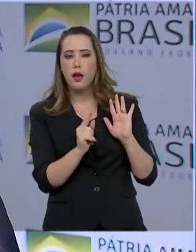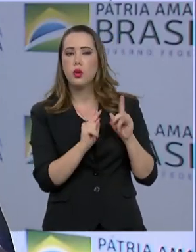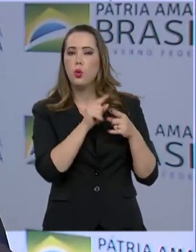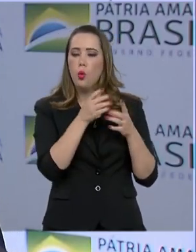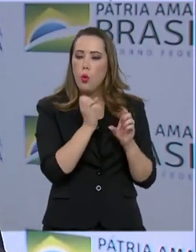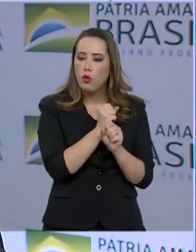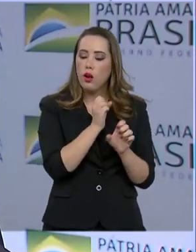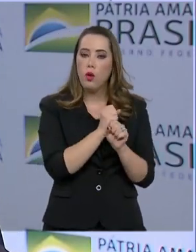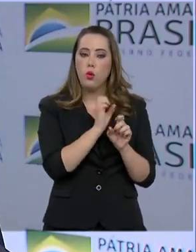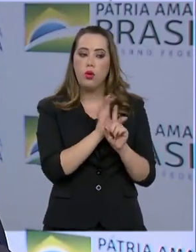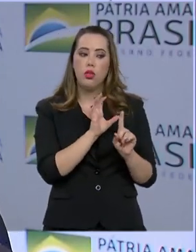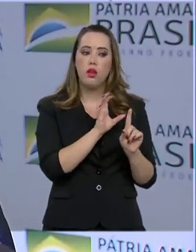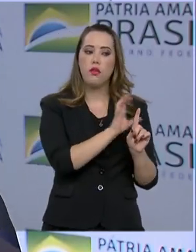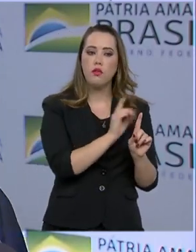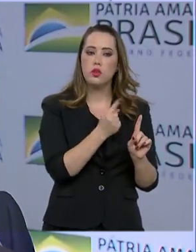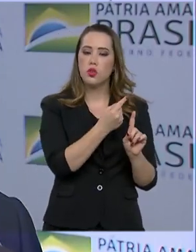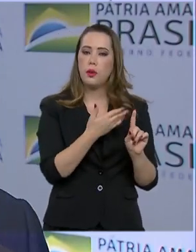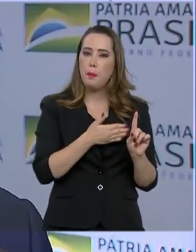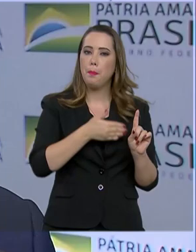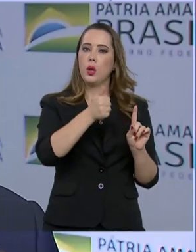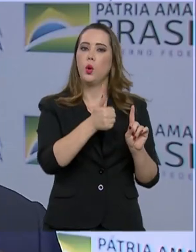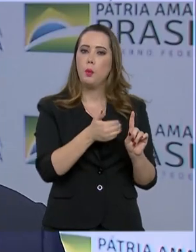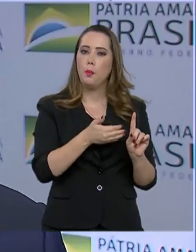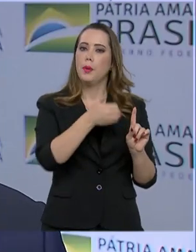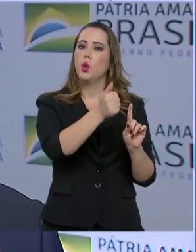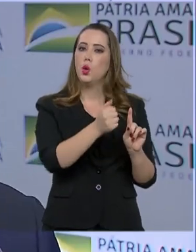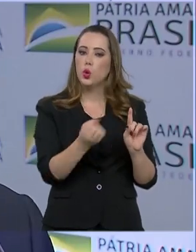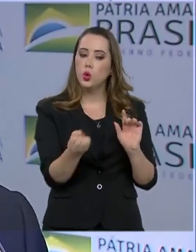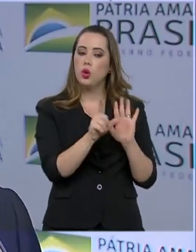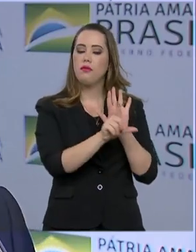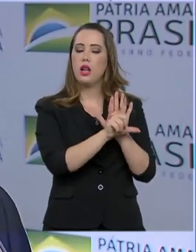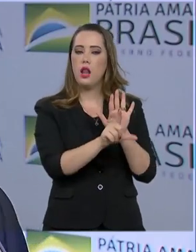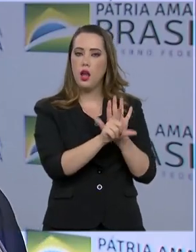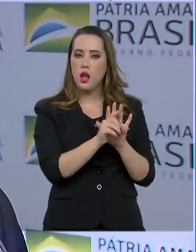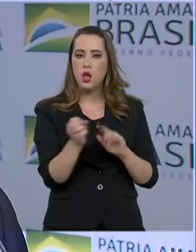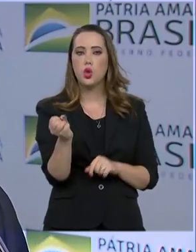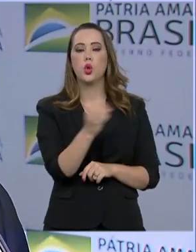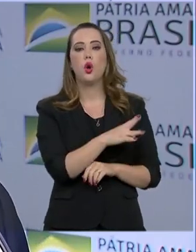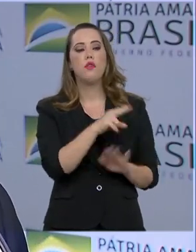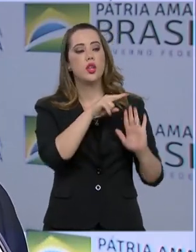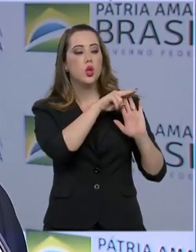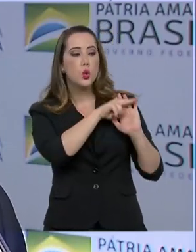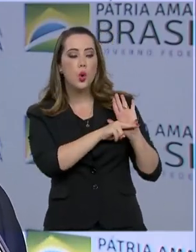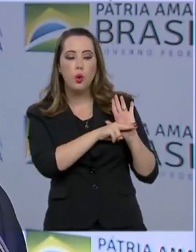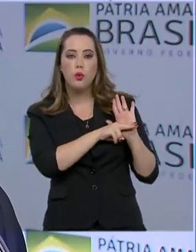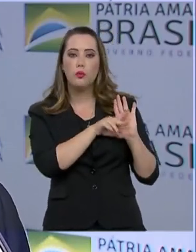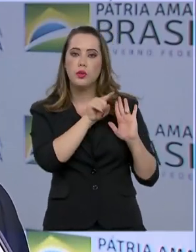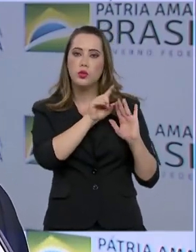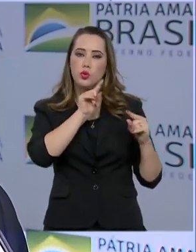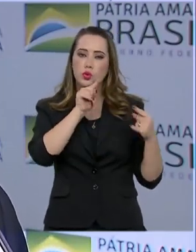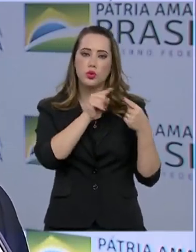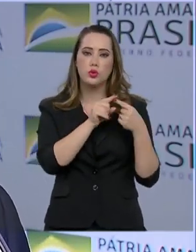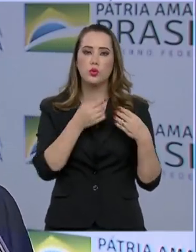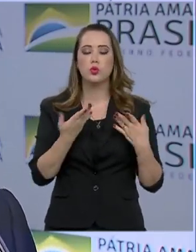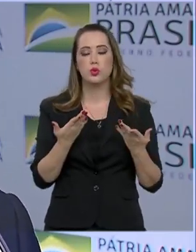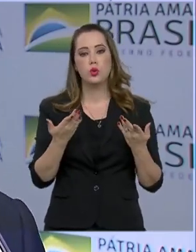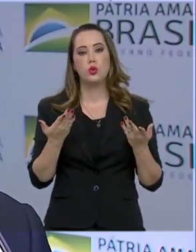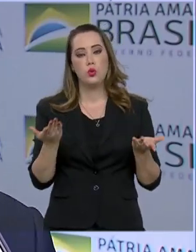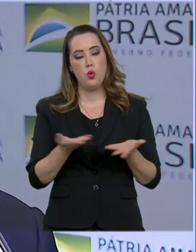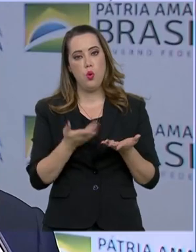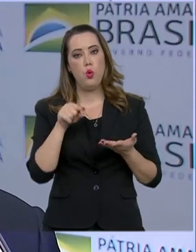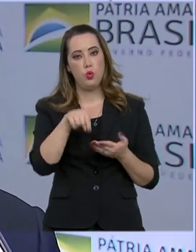cálculo do impacto de cada melhoria de cada nova lei de cada nova norma sobre a ambiente de negócios do brasil